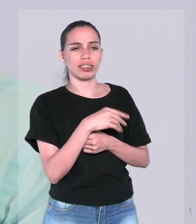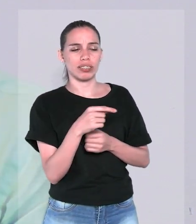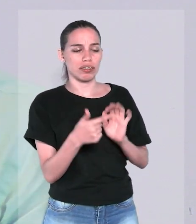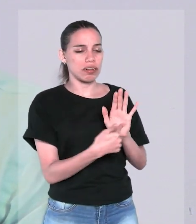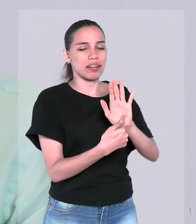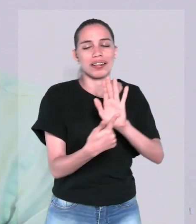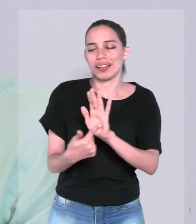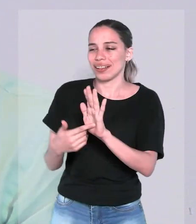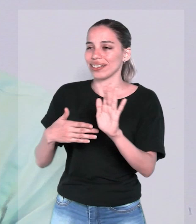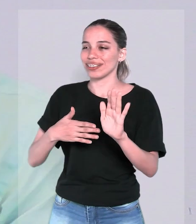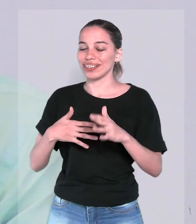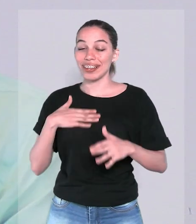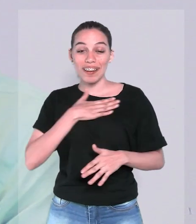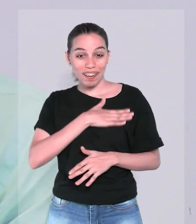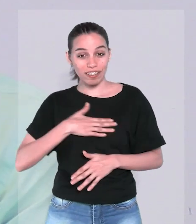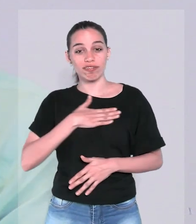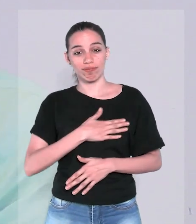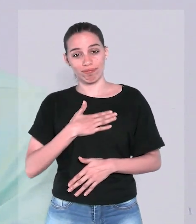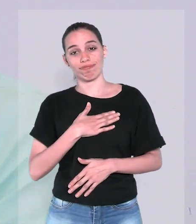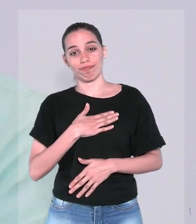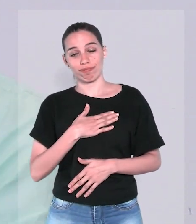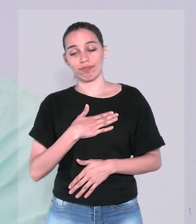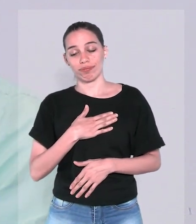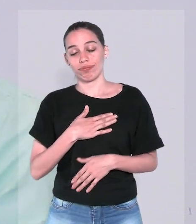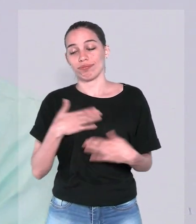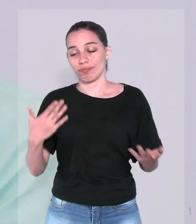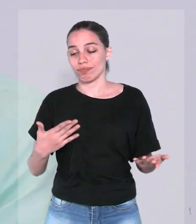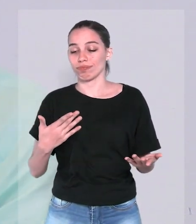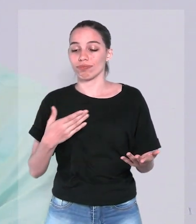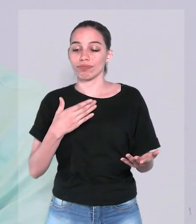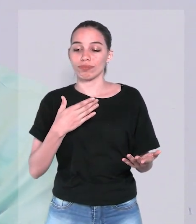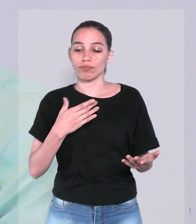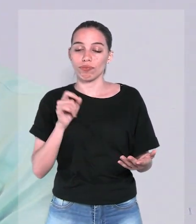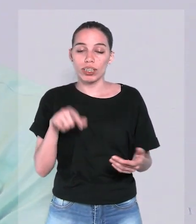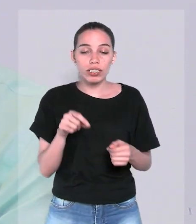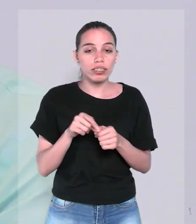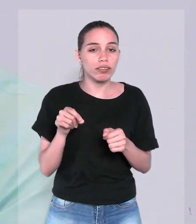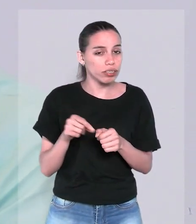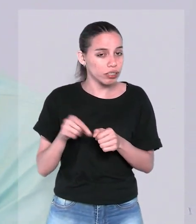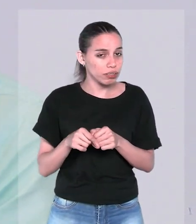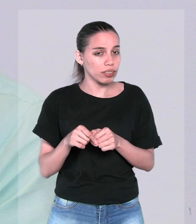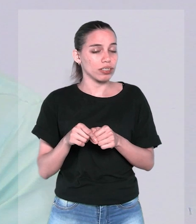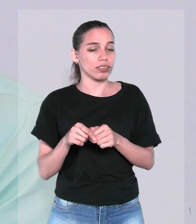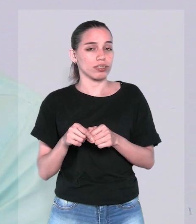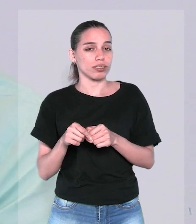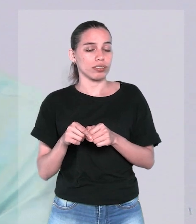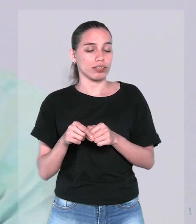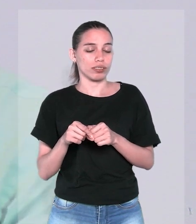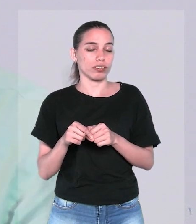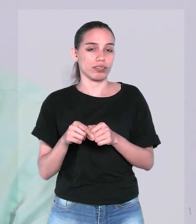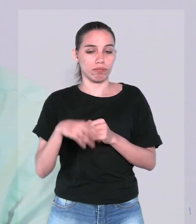jovem joker, ou criança joker. Ou seja, nós construímos crianças coringa,